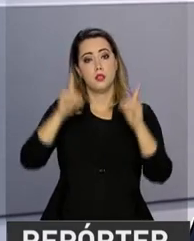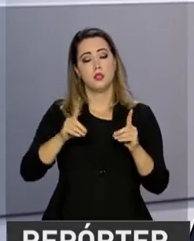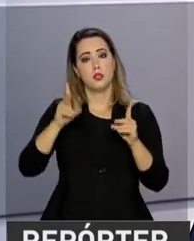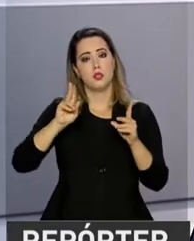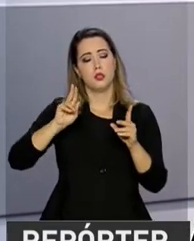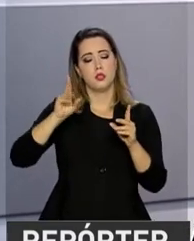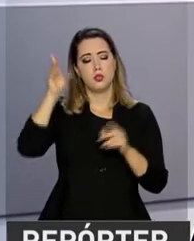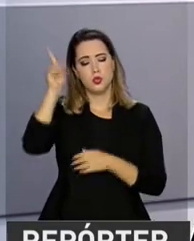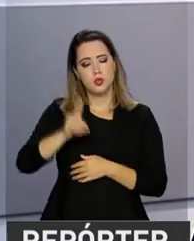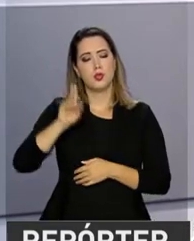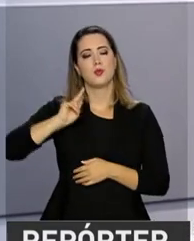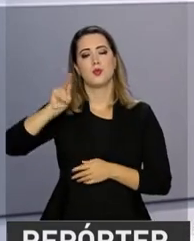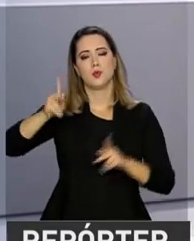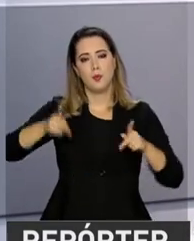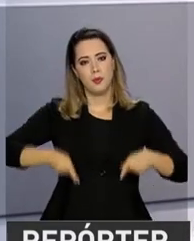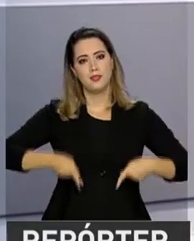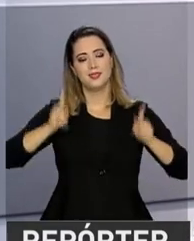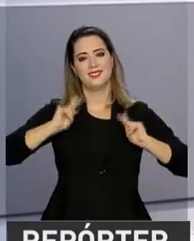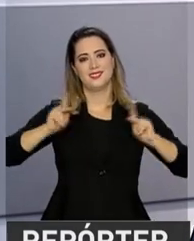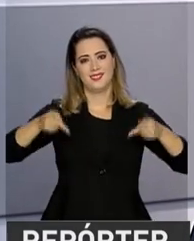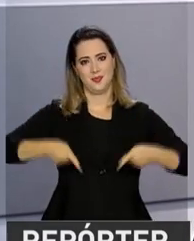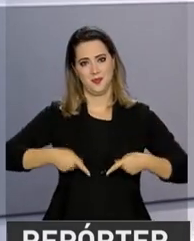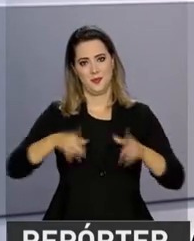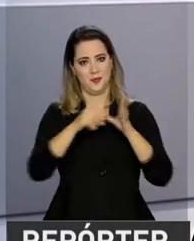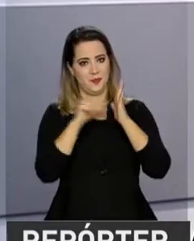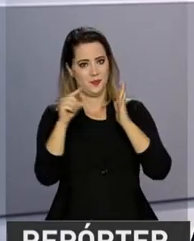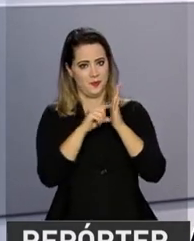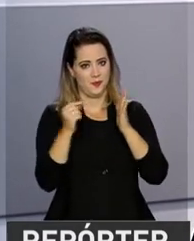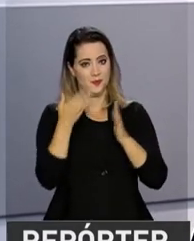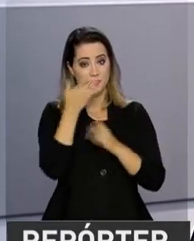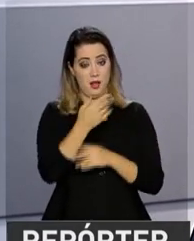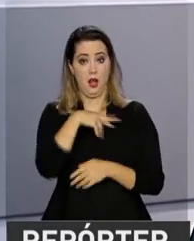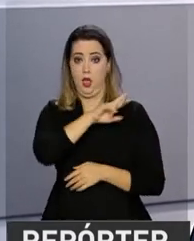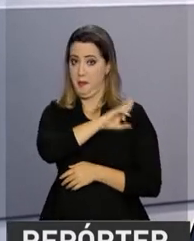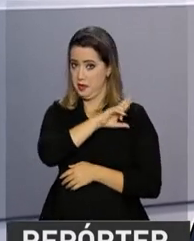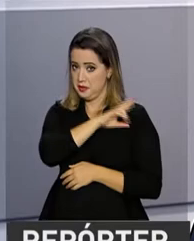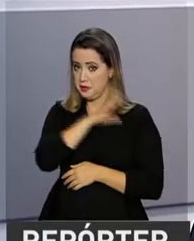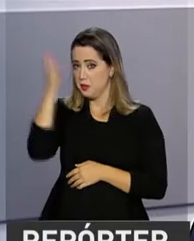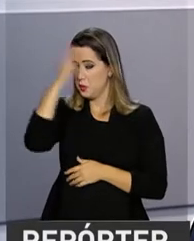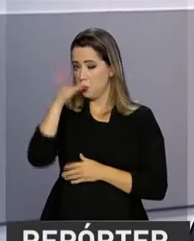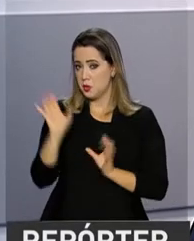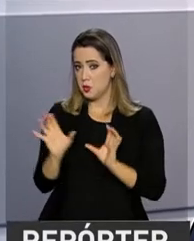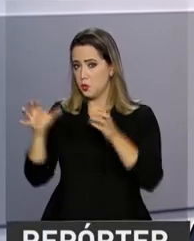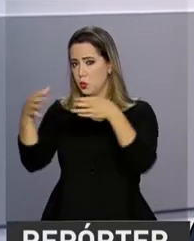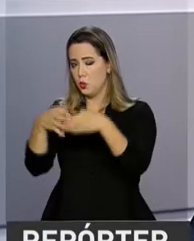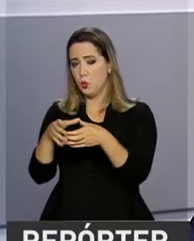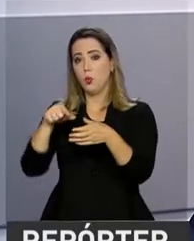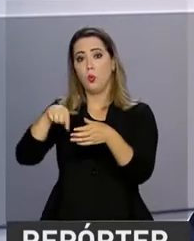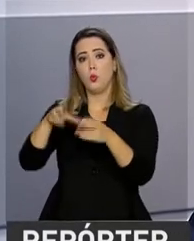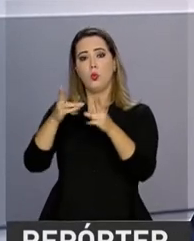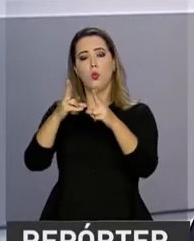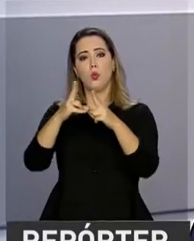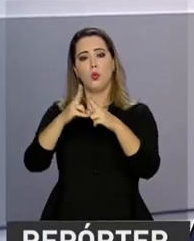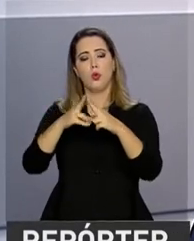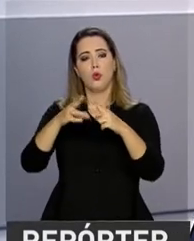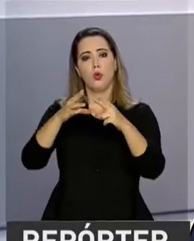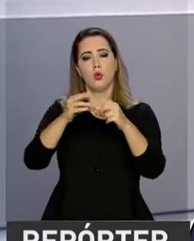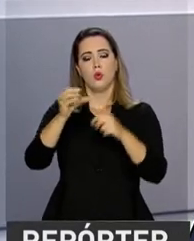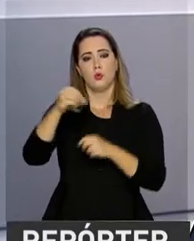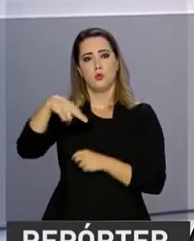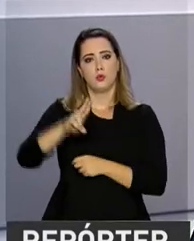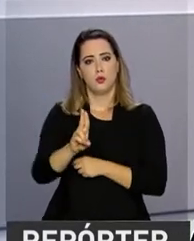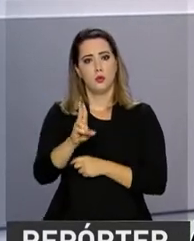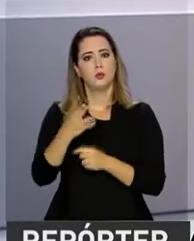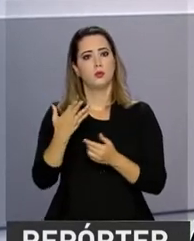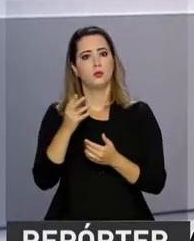no palácio do planalto ela representará o brasil na comissão interamericana de direitos humanos da organização dos estados